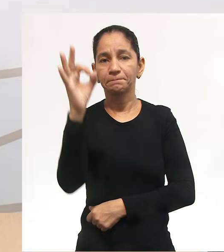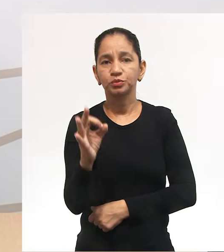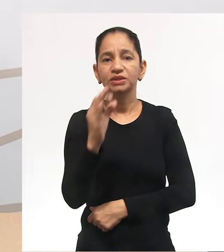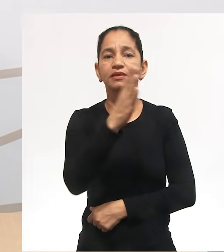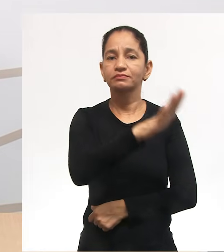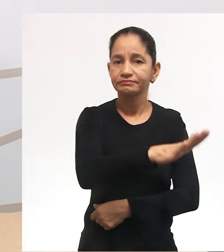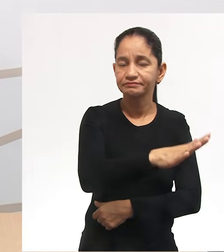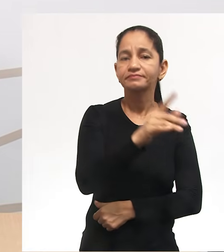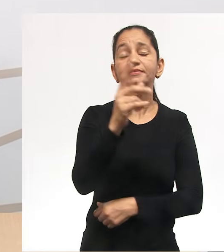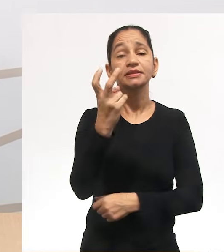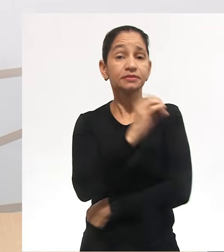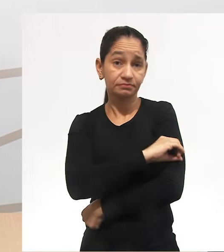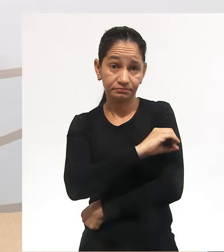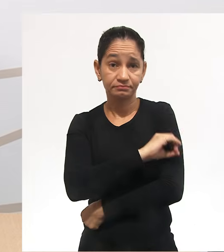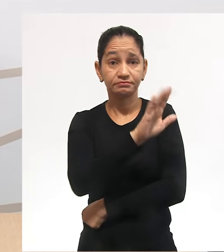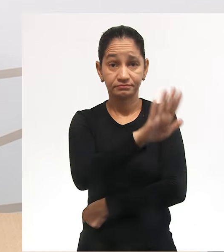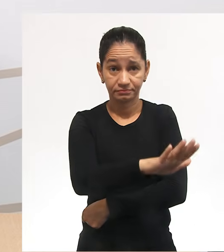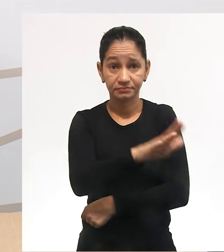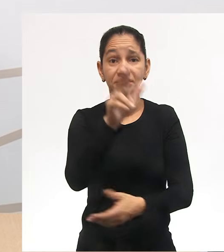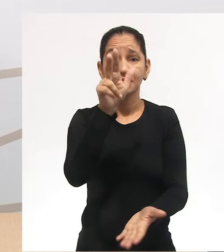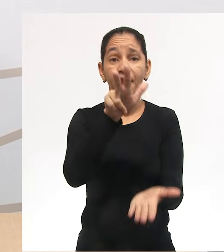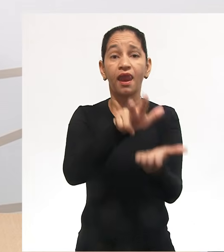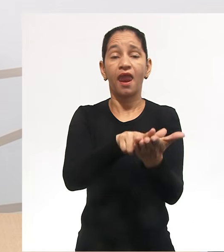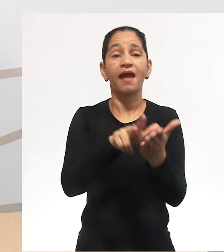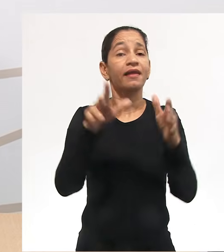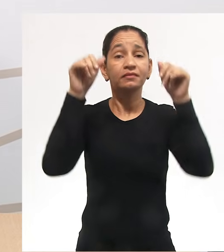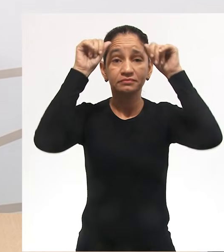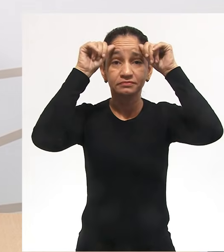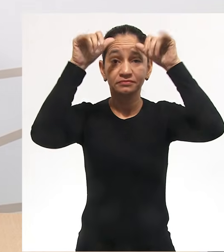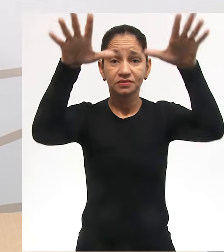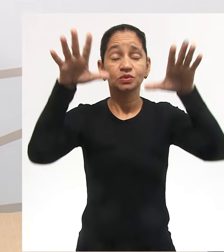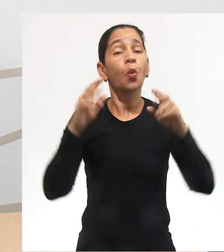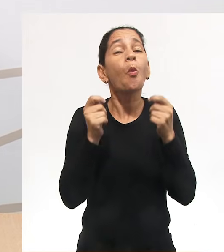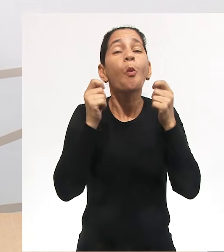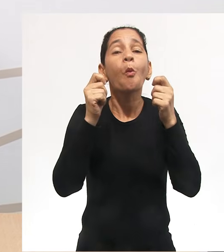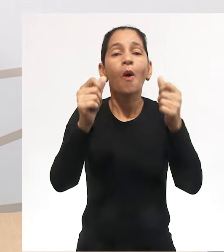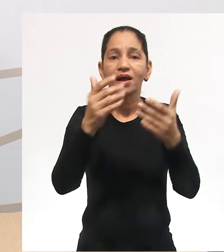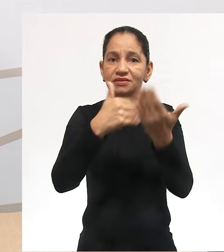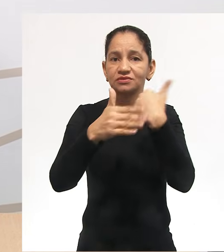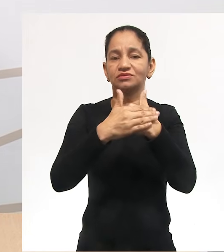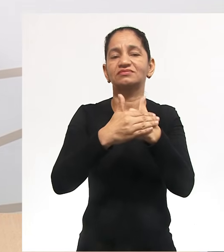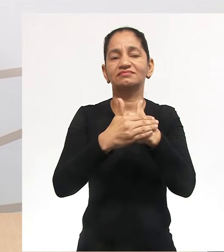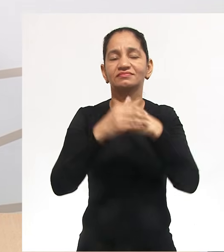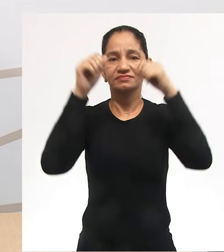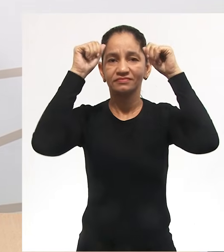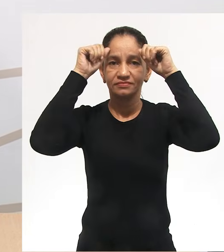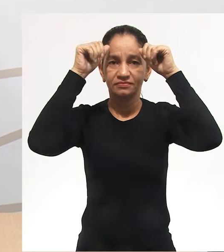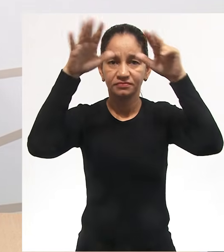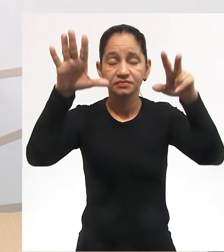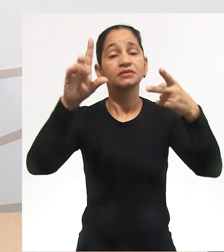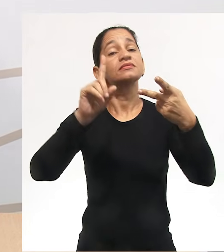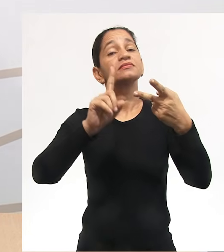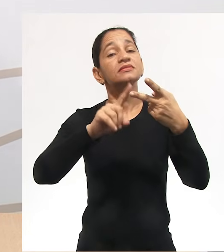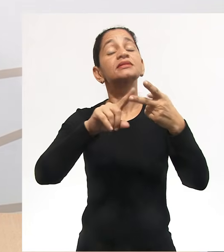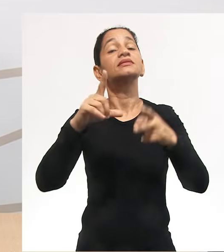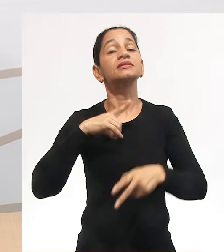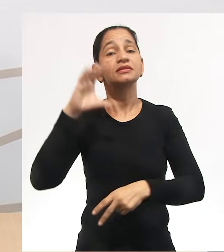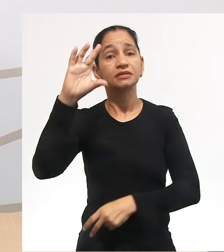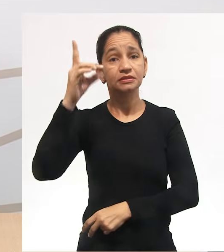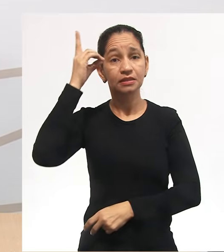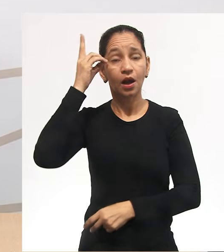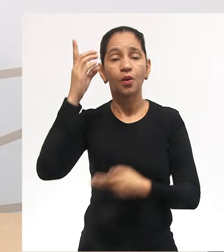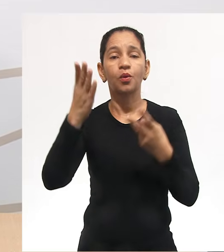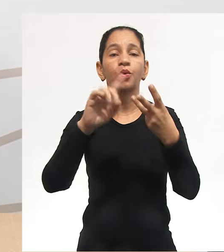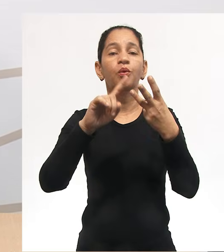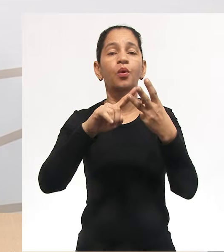aí a maioria dos laudados é com TEA, né? E aí temos também com síndrome